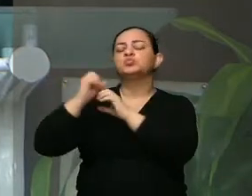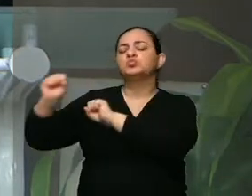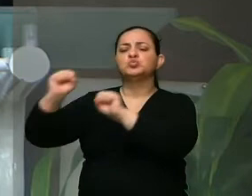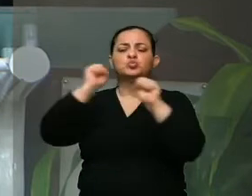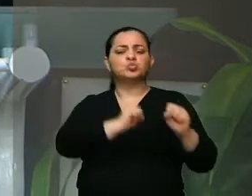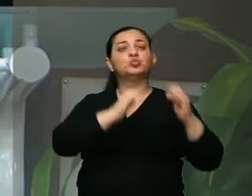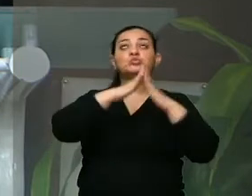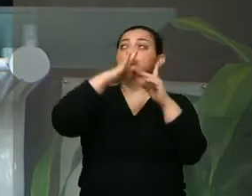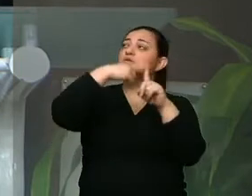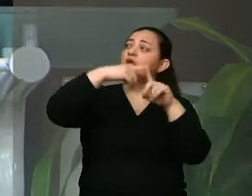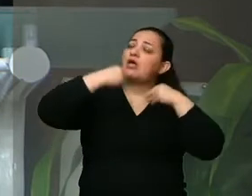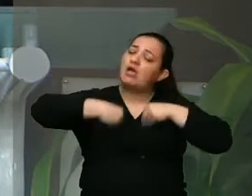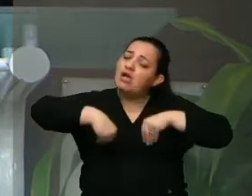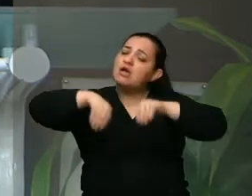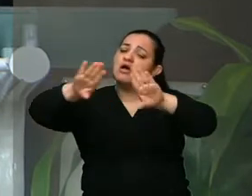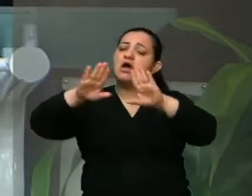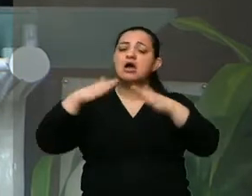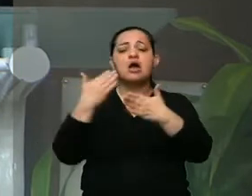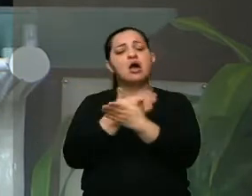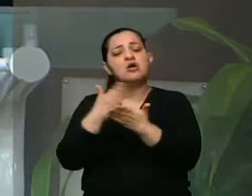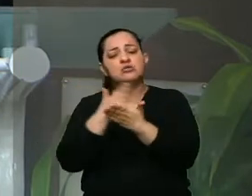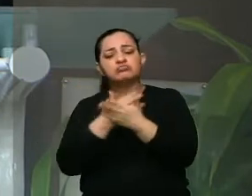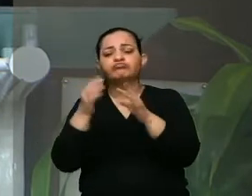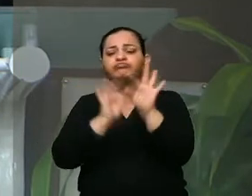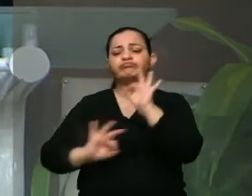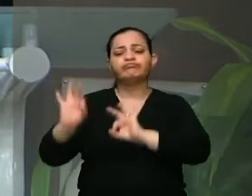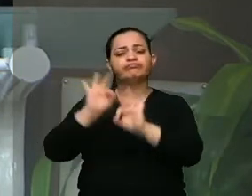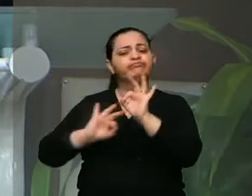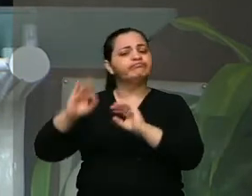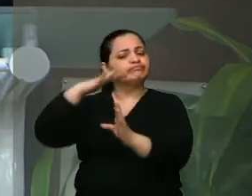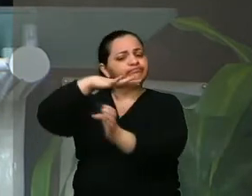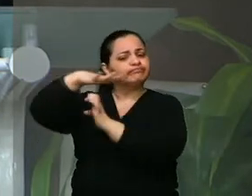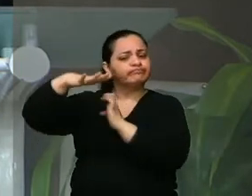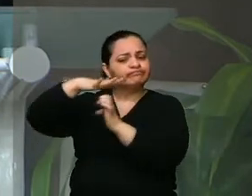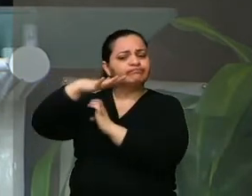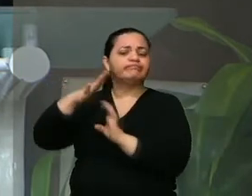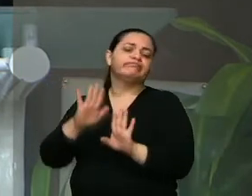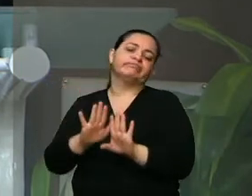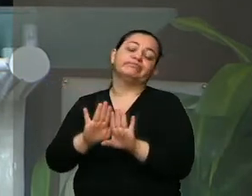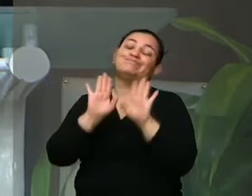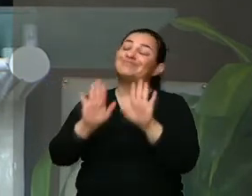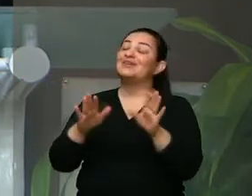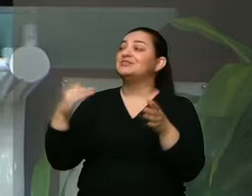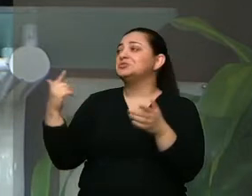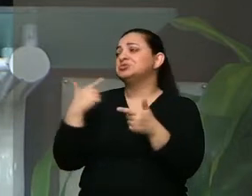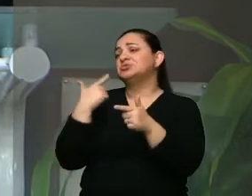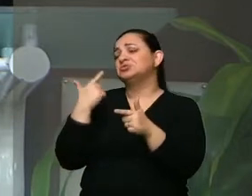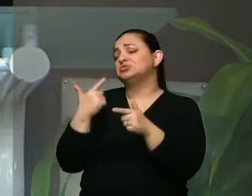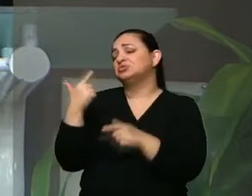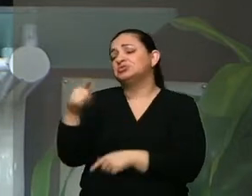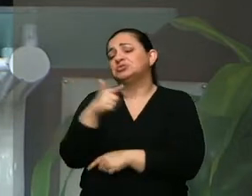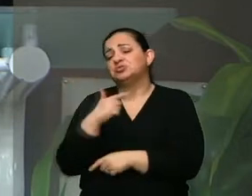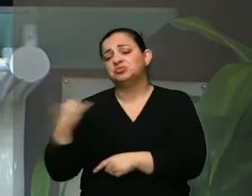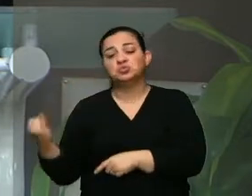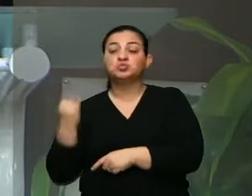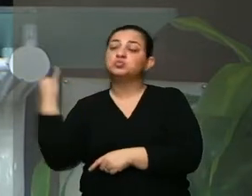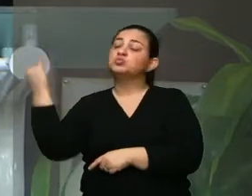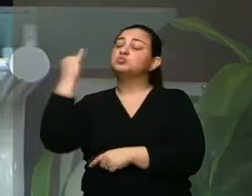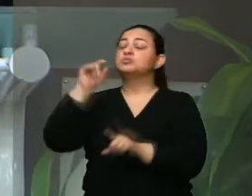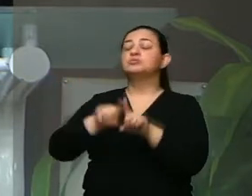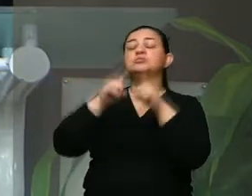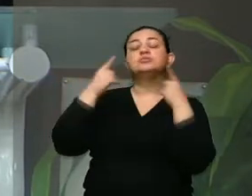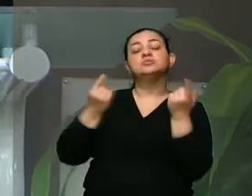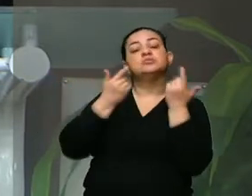e talvez levar isso para alguma espécie de organização isso não tem importância contanto que a organização